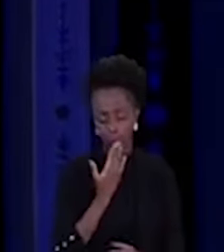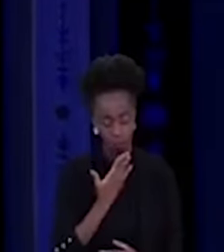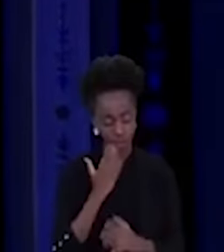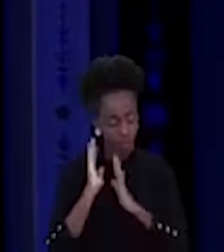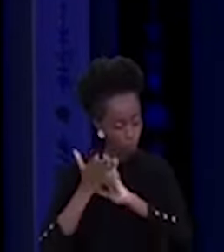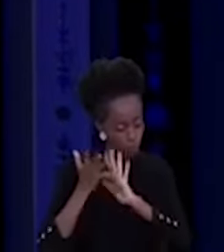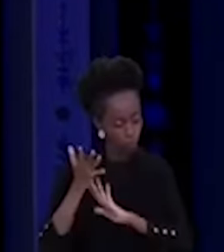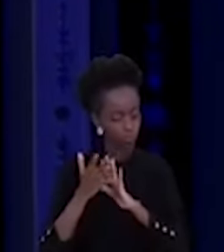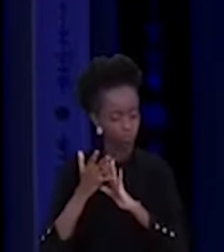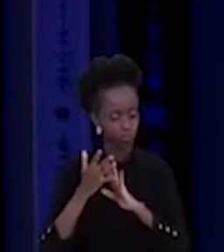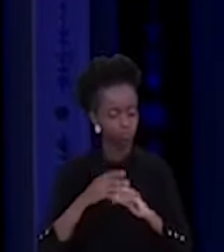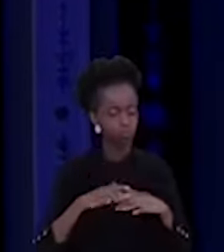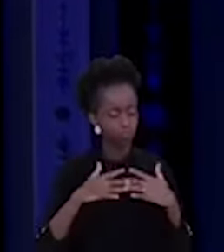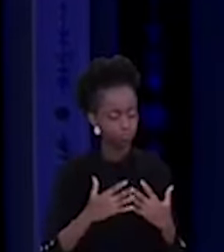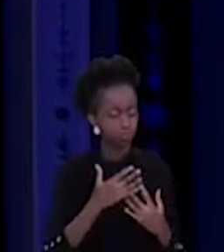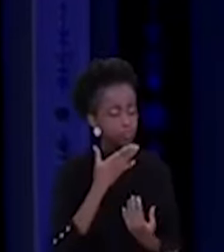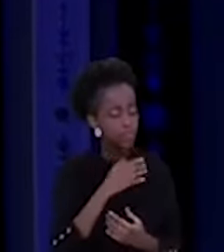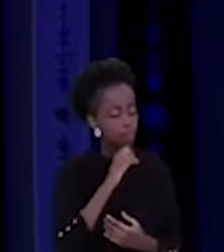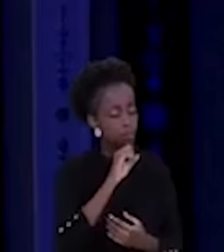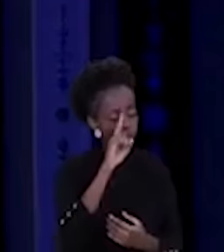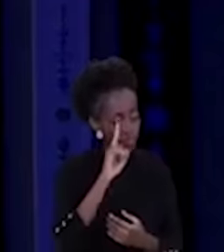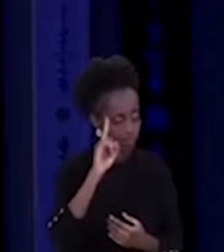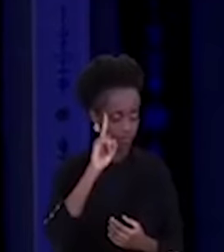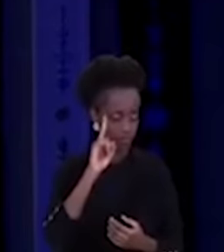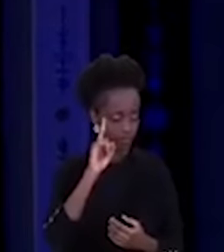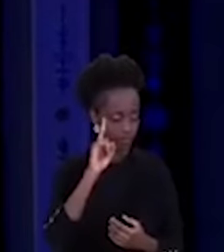meu Pai, ó meu Pai.